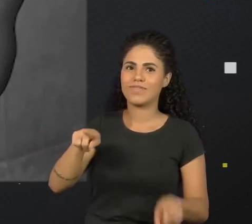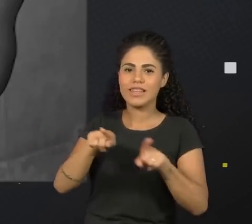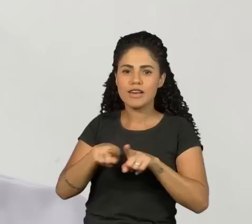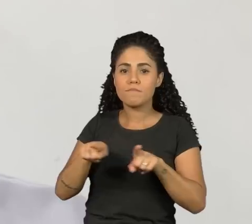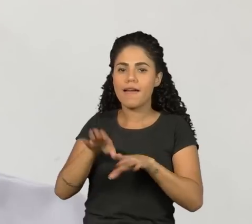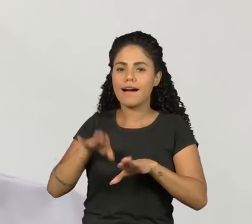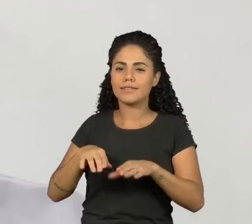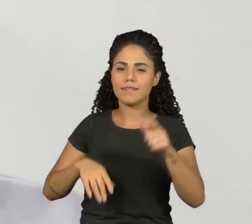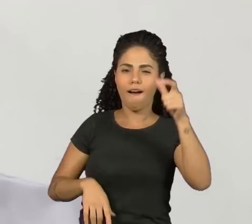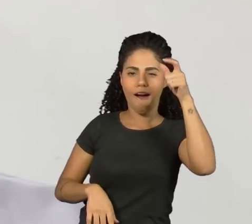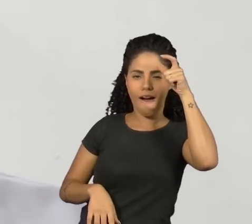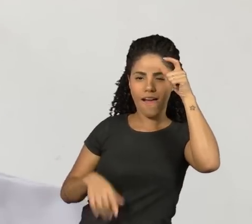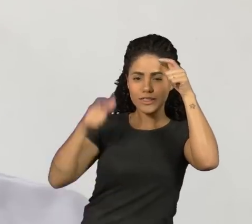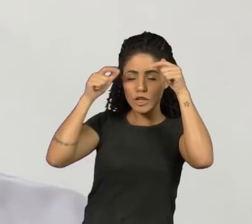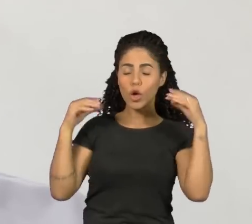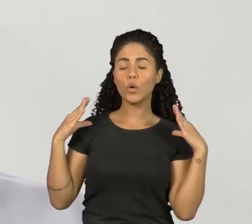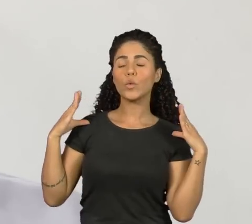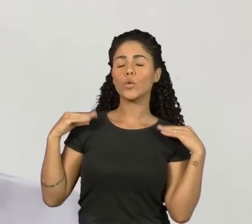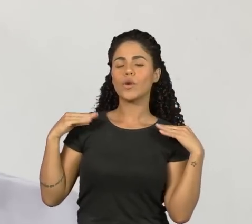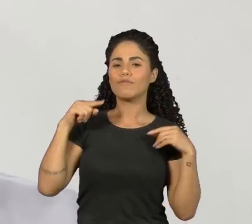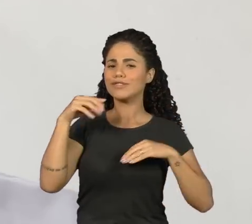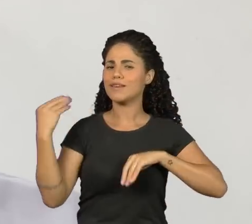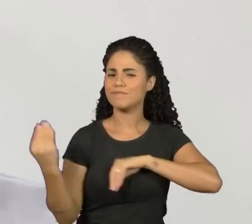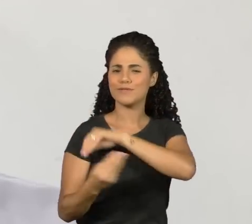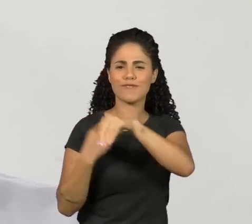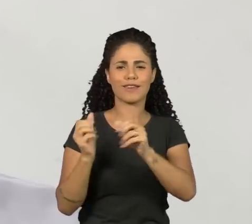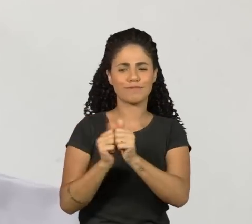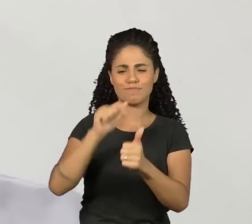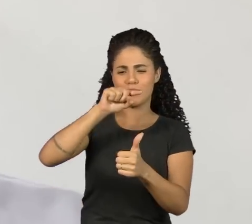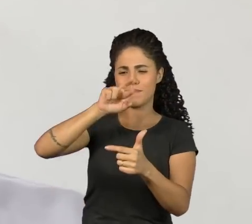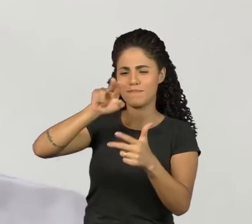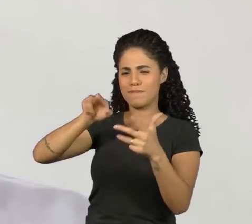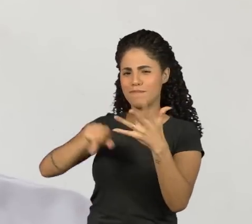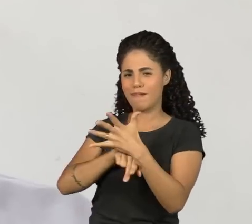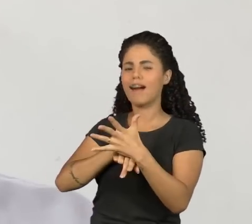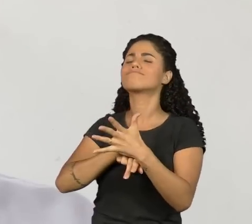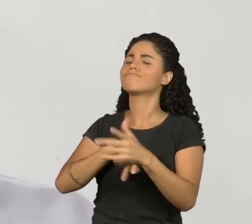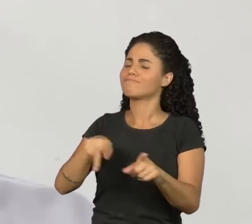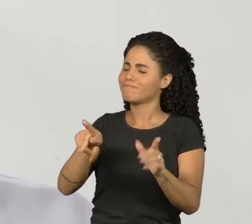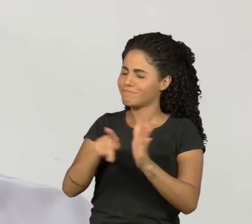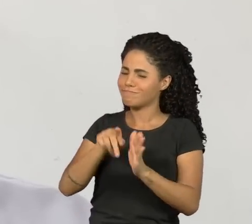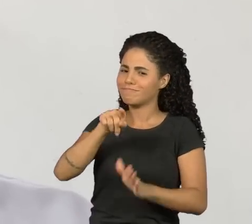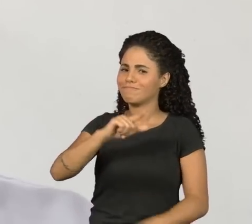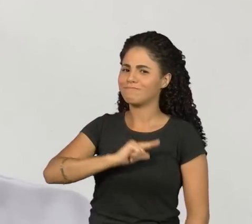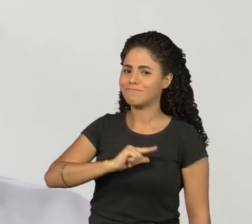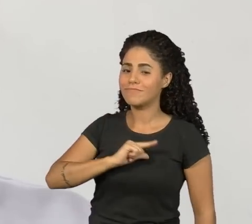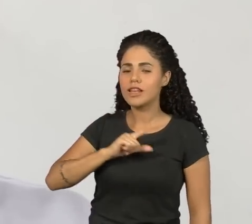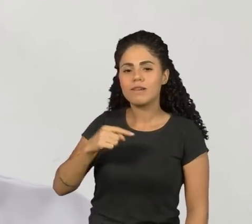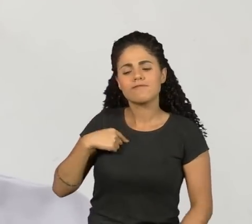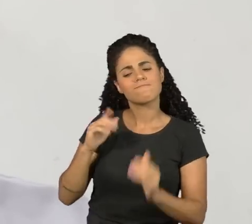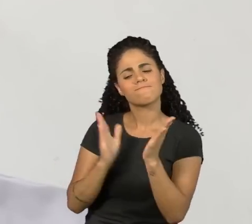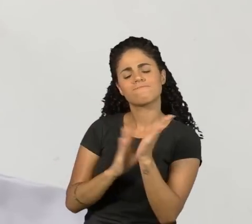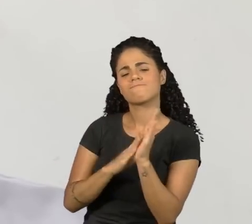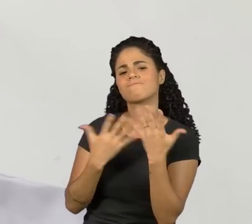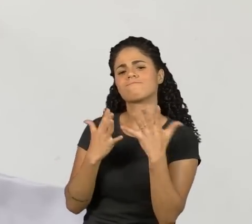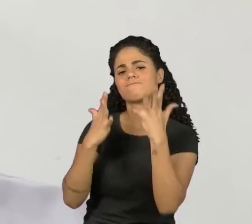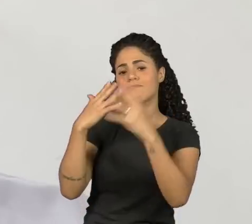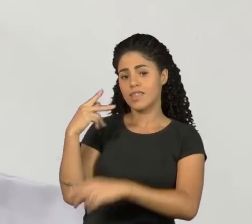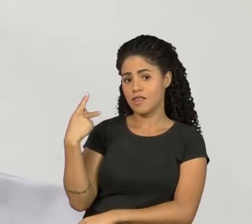auréolas angelicais. Você é tudo isso e muito mais, meu querido. Parabéns. Eu realmente... A